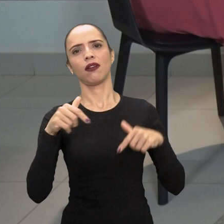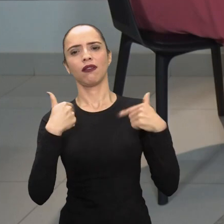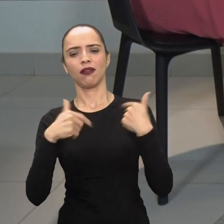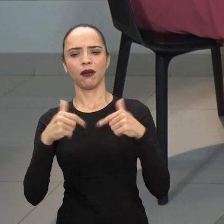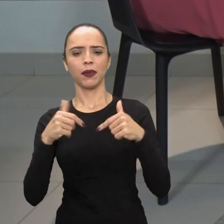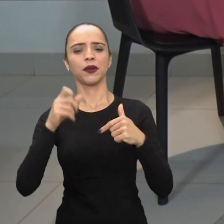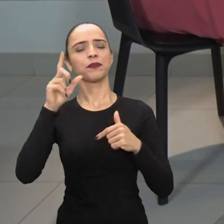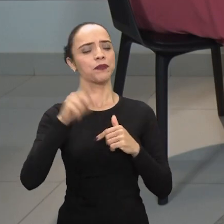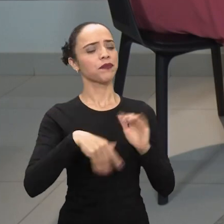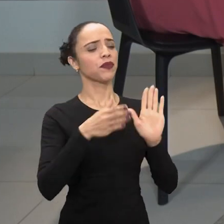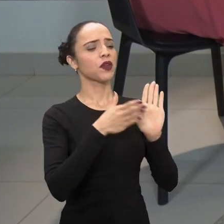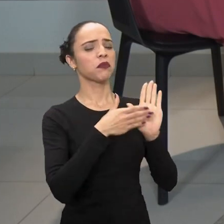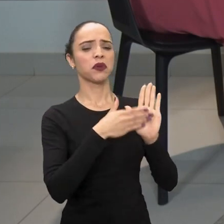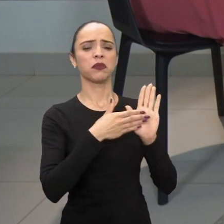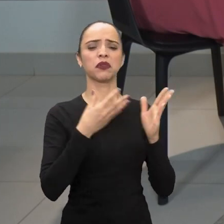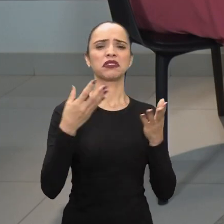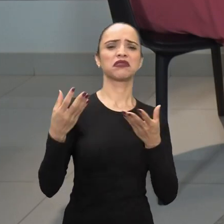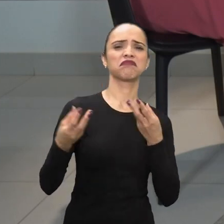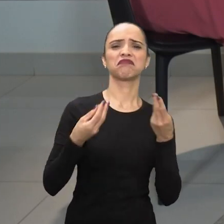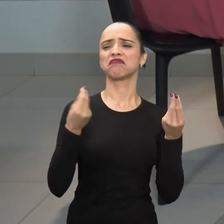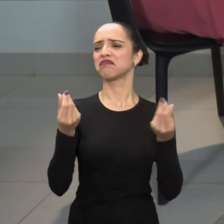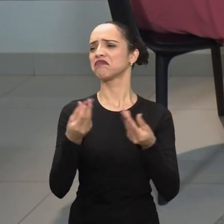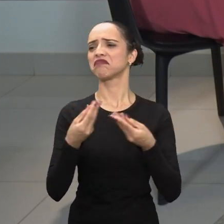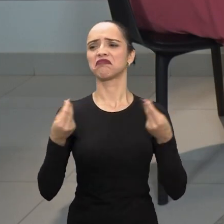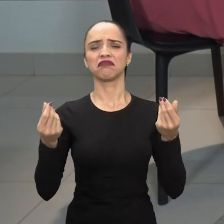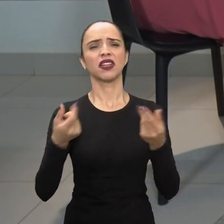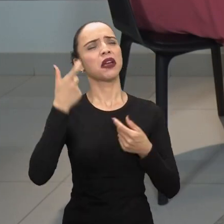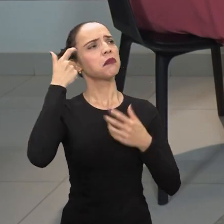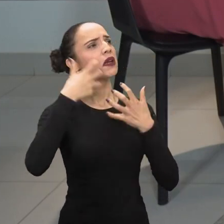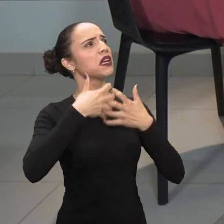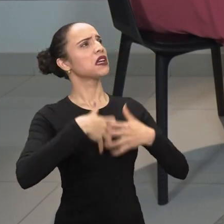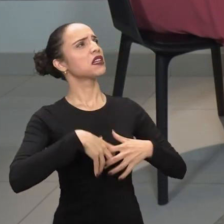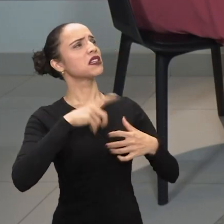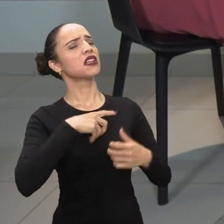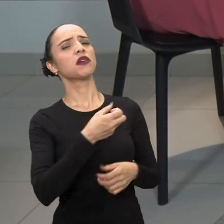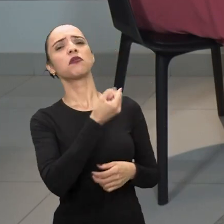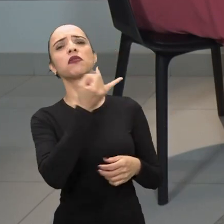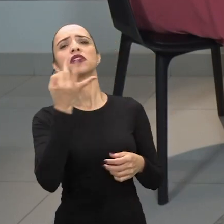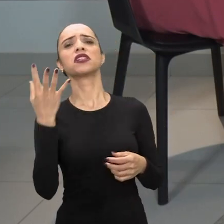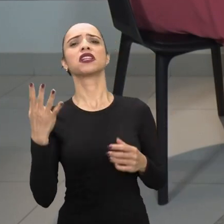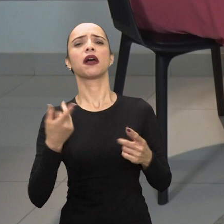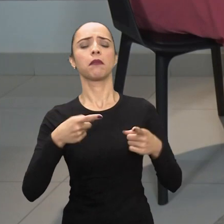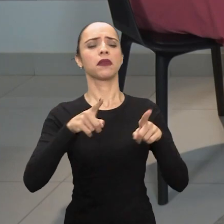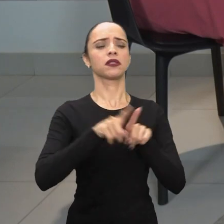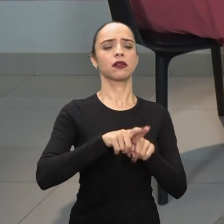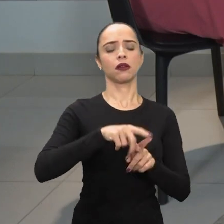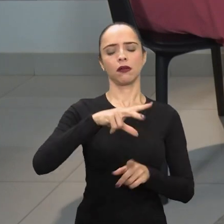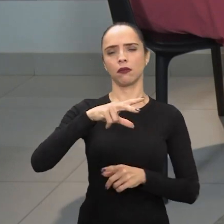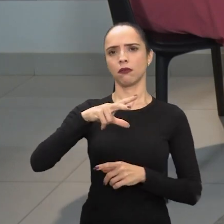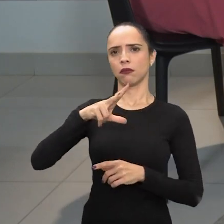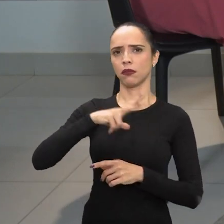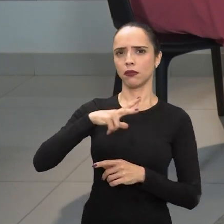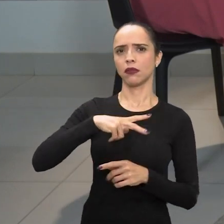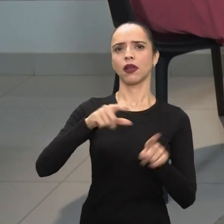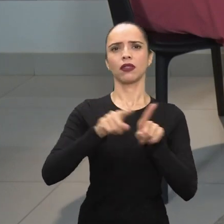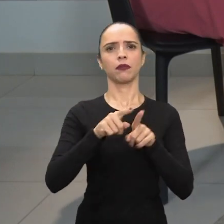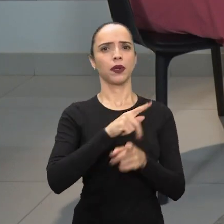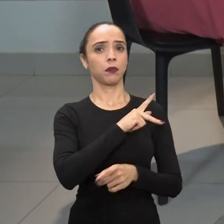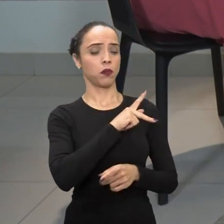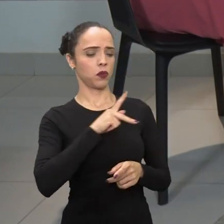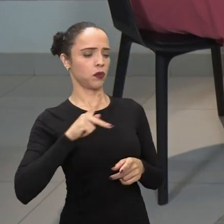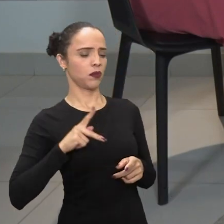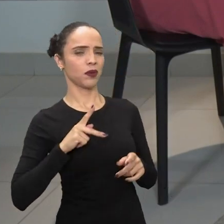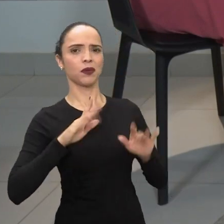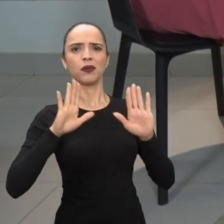você tocou a Camila é uma proposta bastante genérica vai ter uma parcerias o aumento de parcerias público-privadas né sem qualquer tipo